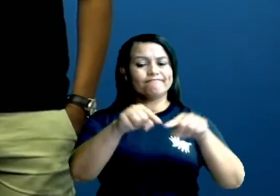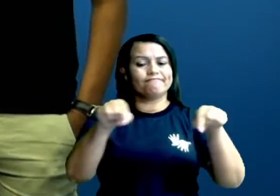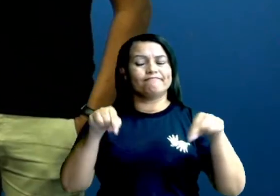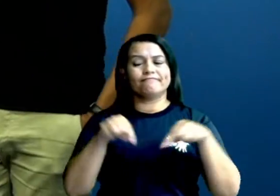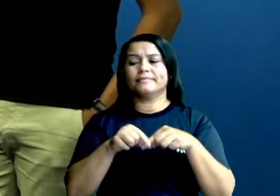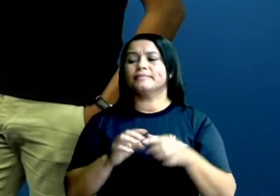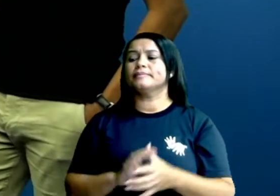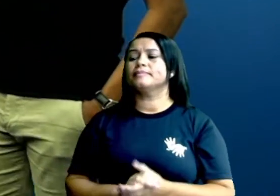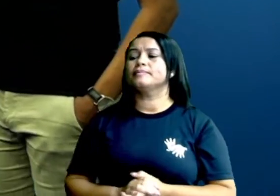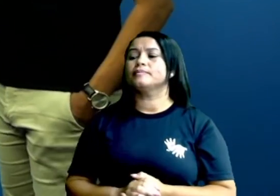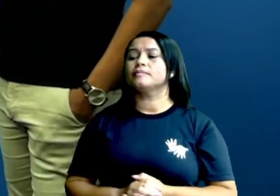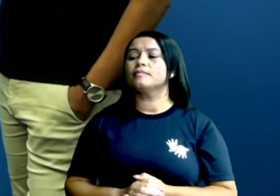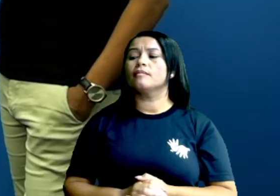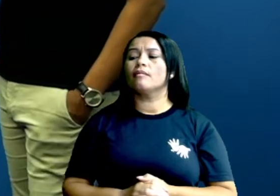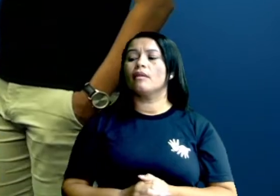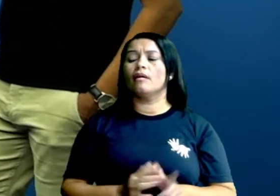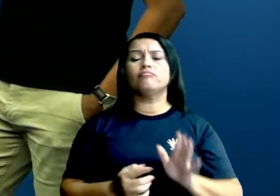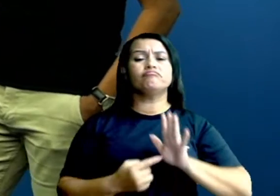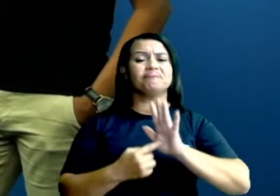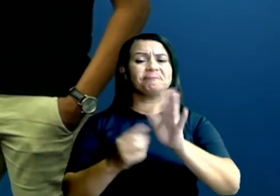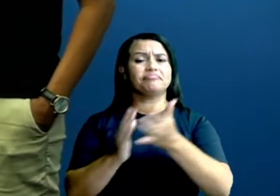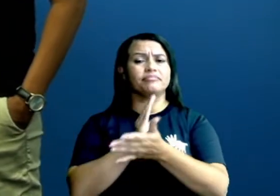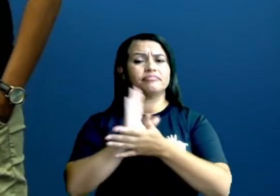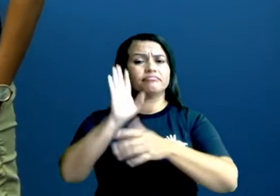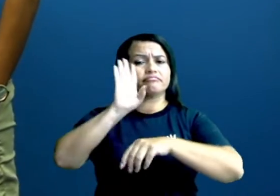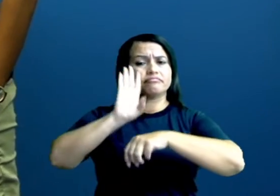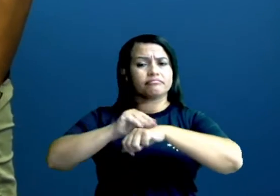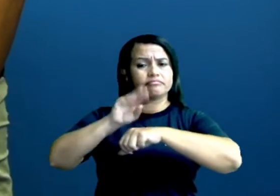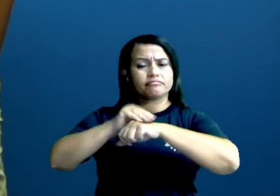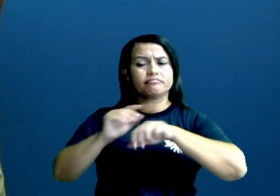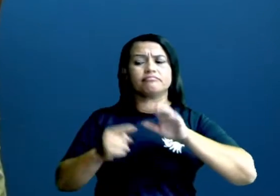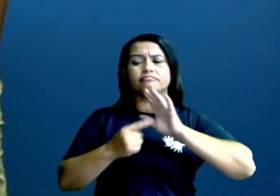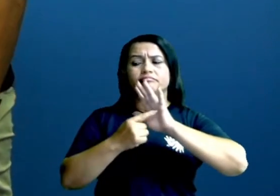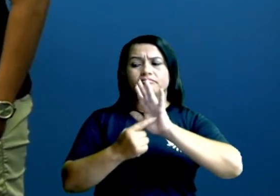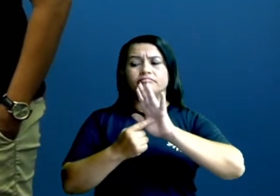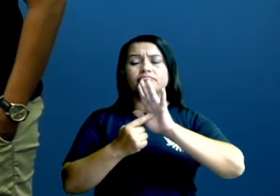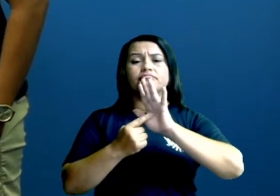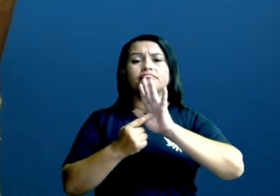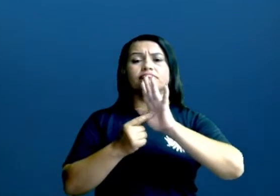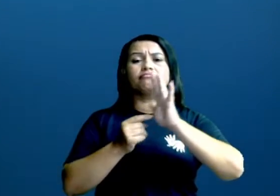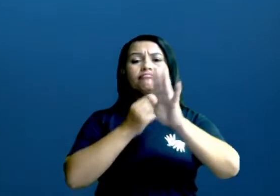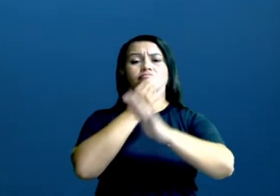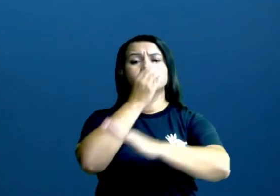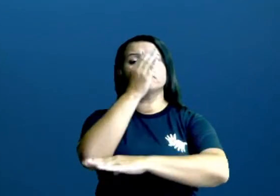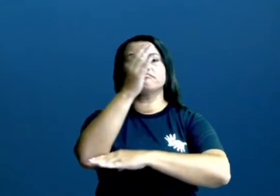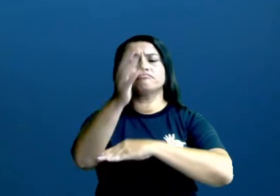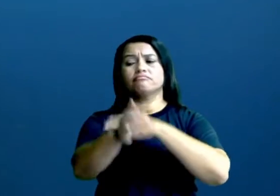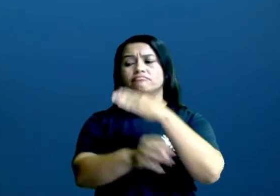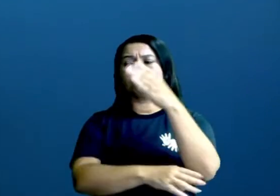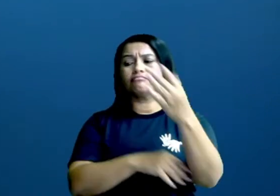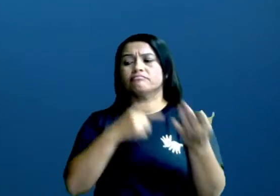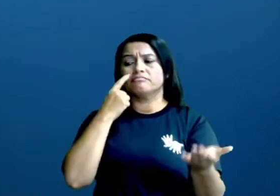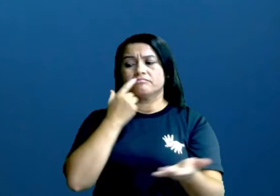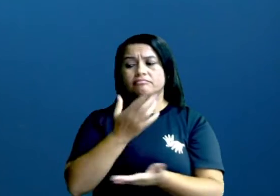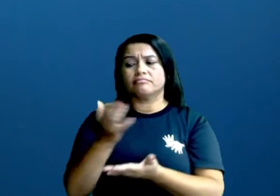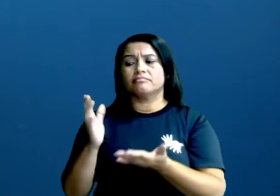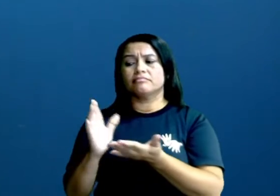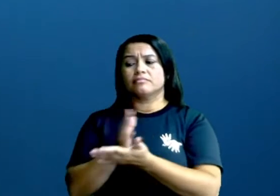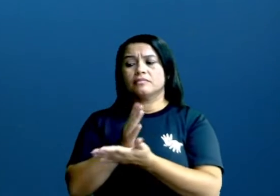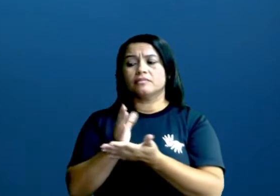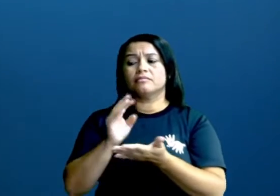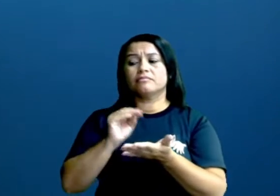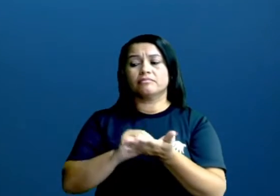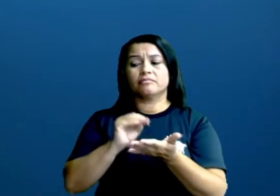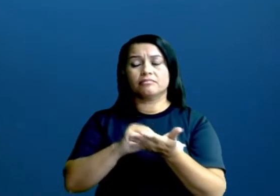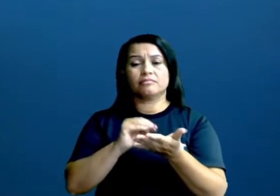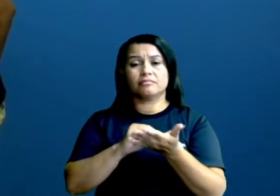tá? Aqui mais algumas fotos que retratam esse desmatamento, né? Então você vê aqui uma área, né, ainda que não foi atingida